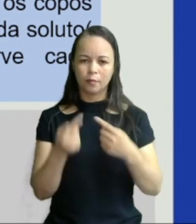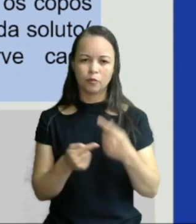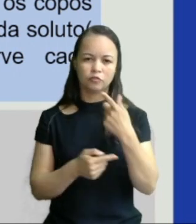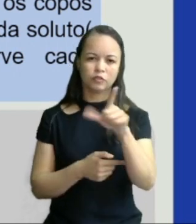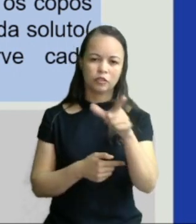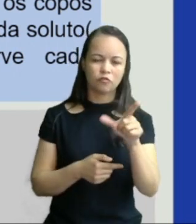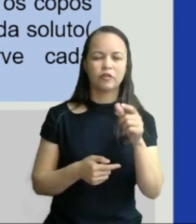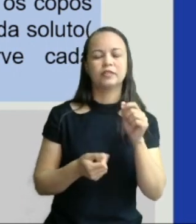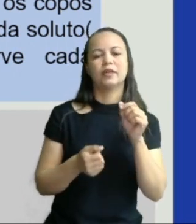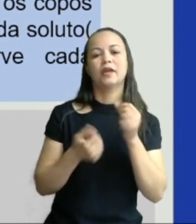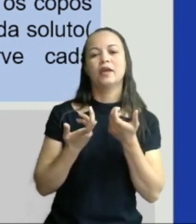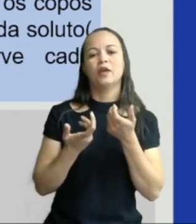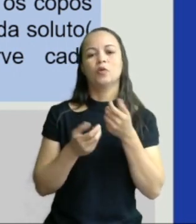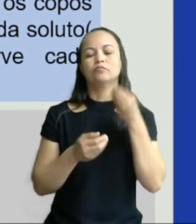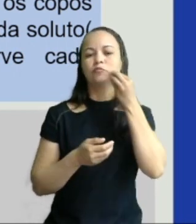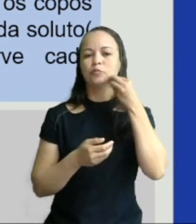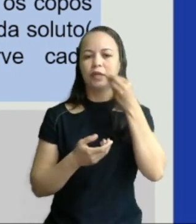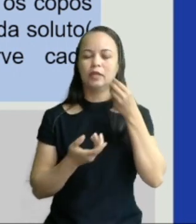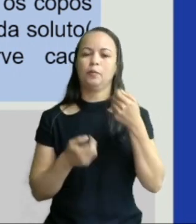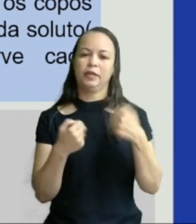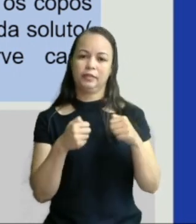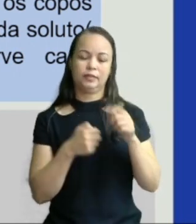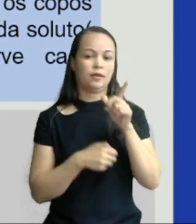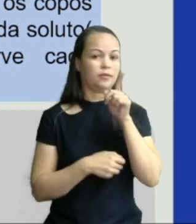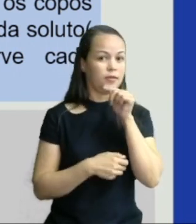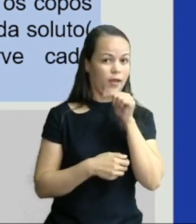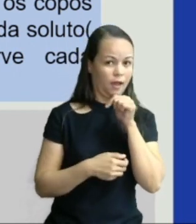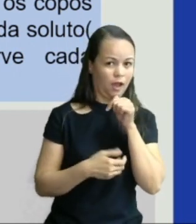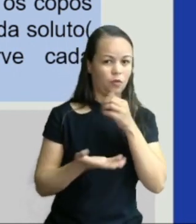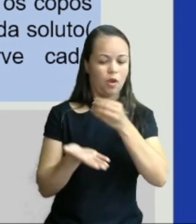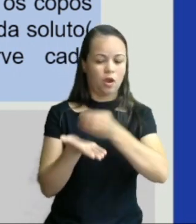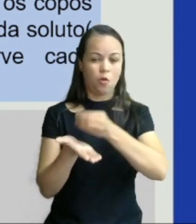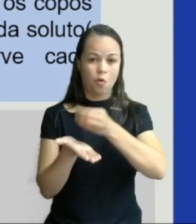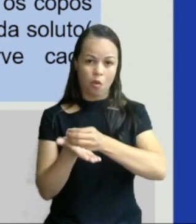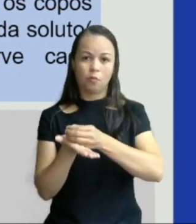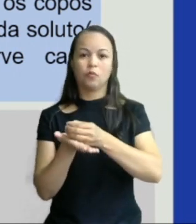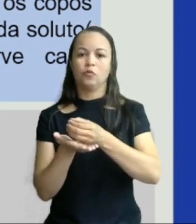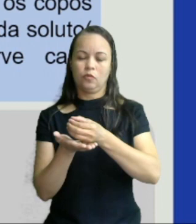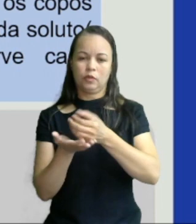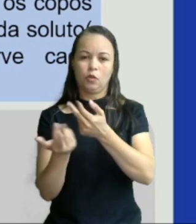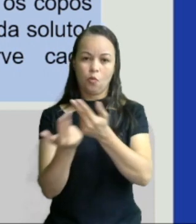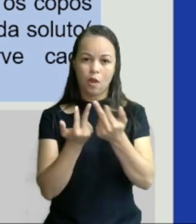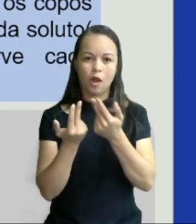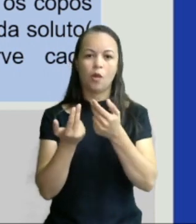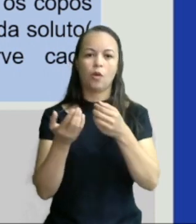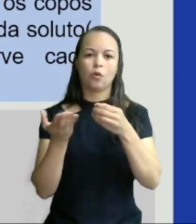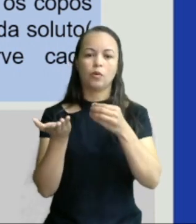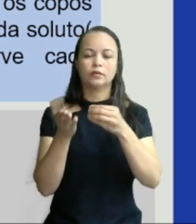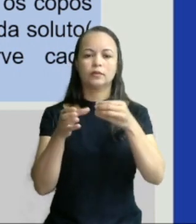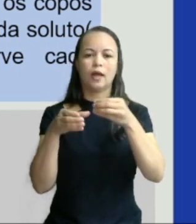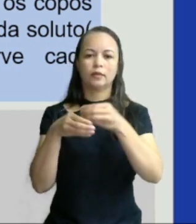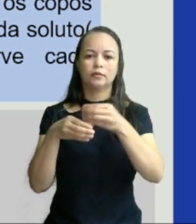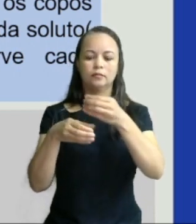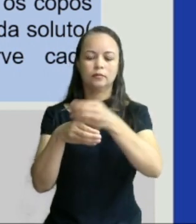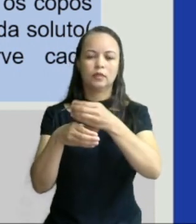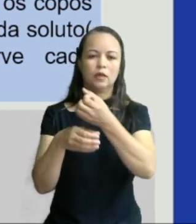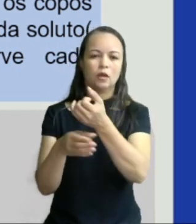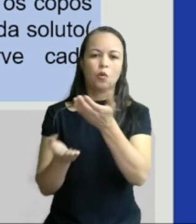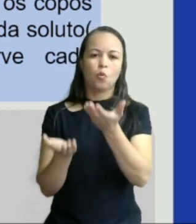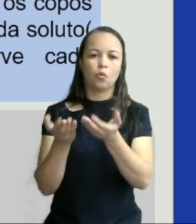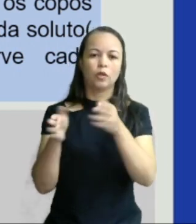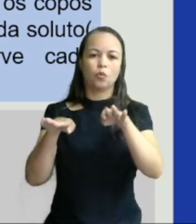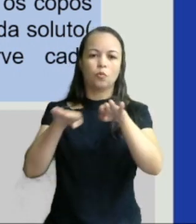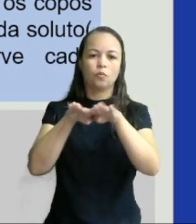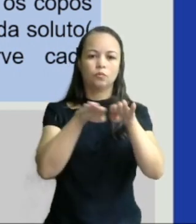experimento. Vocês vão precisar de água, né? Copos, a mesma quantidade dos solutos, né? Aí vai vir